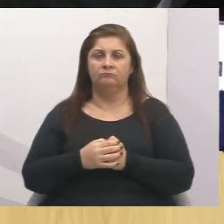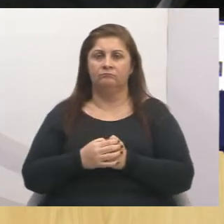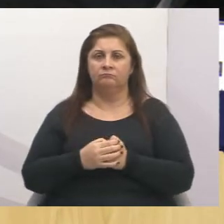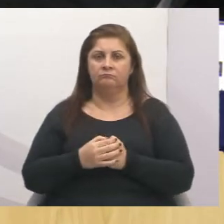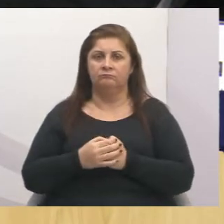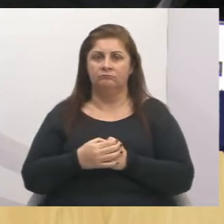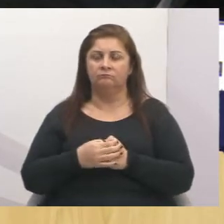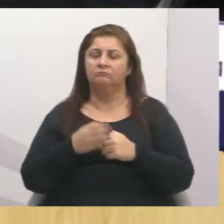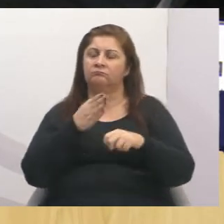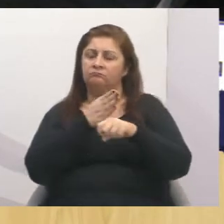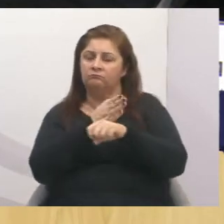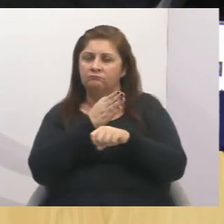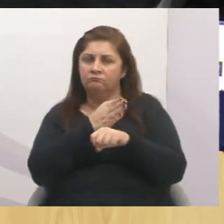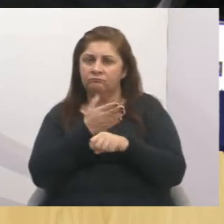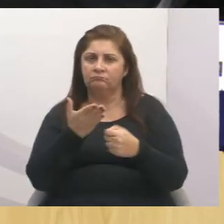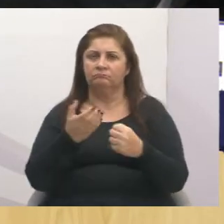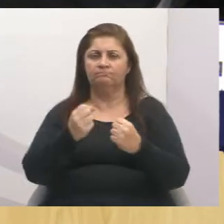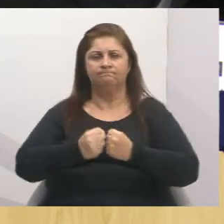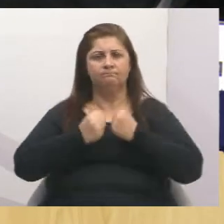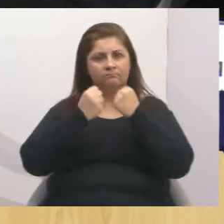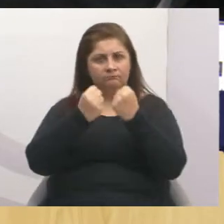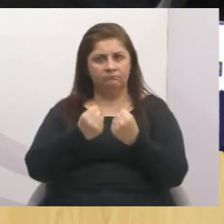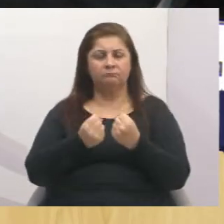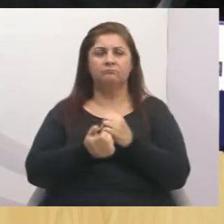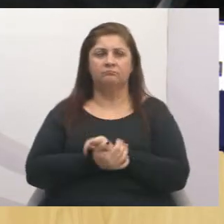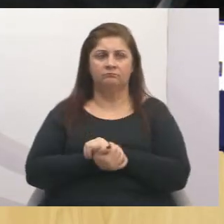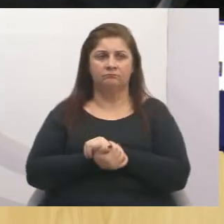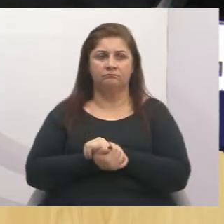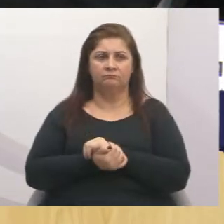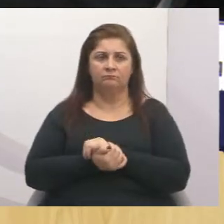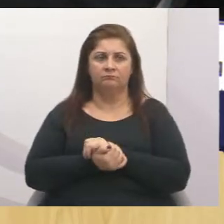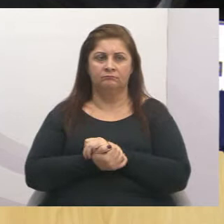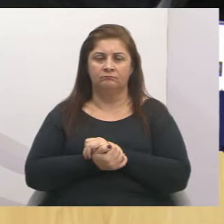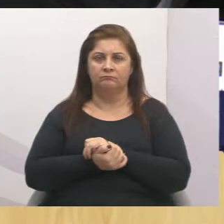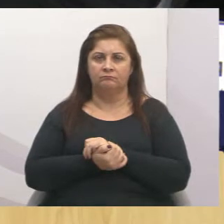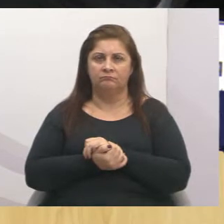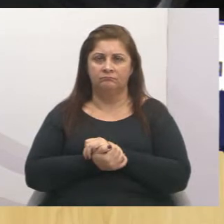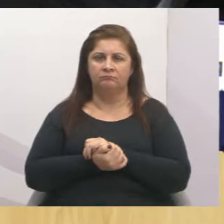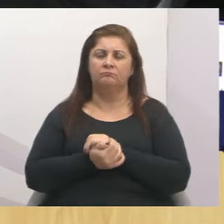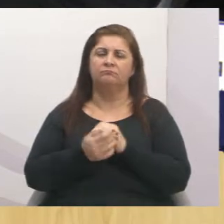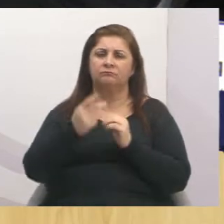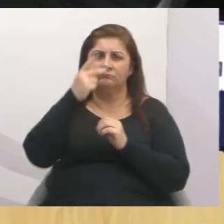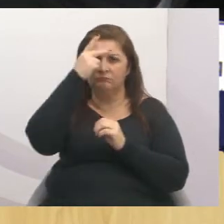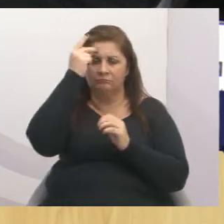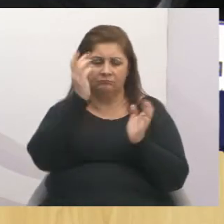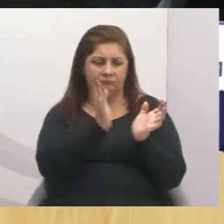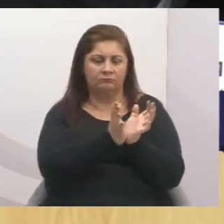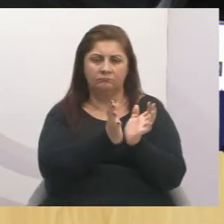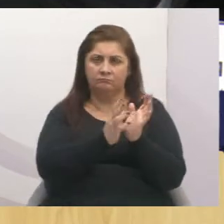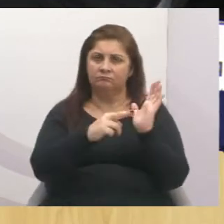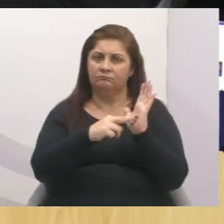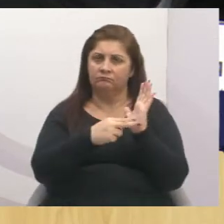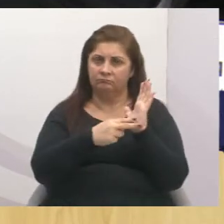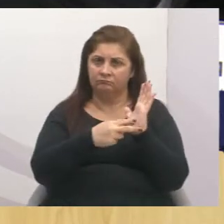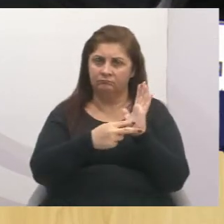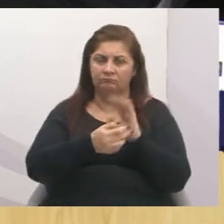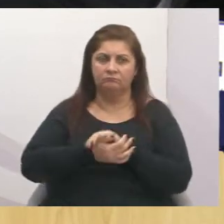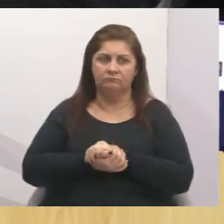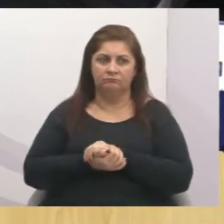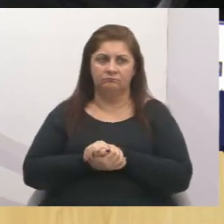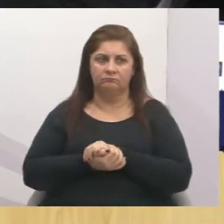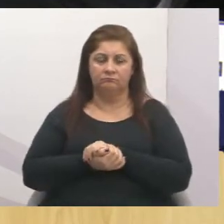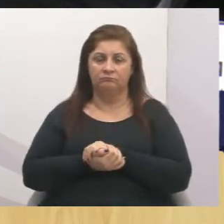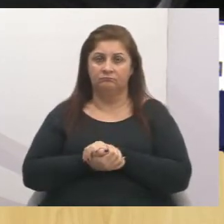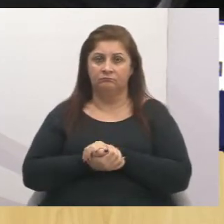pela participação ativa, né, principalmente do pessoal do sindicato, a quem a gente procurou. Eu sei que foi